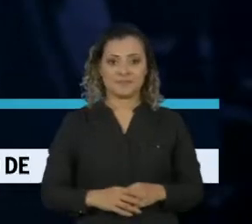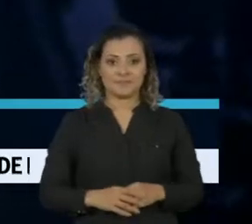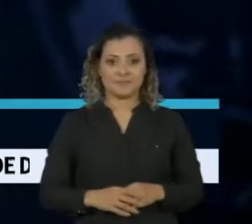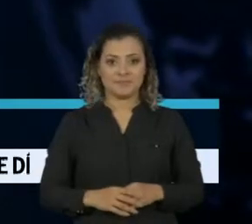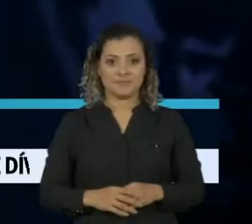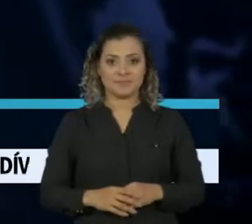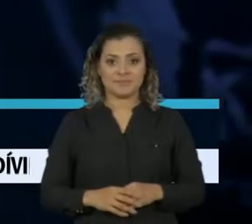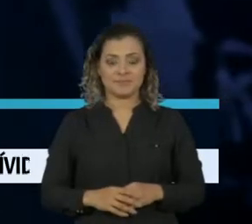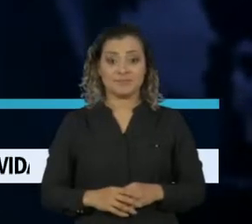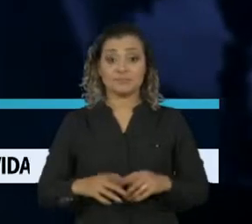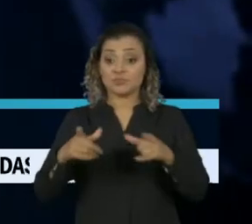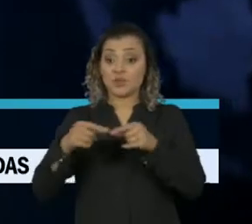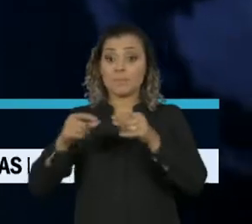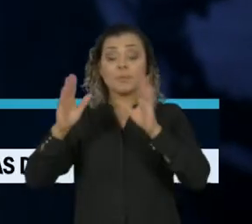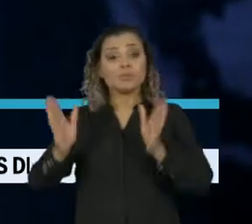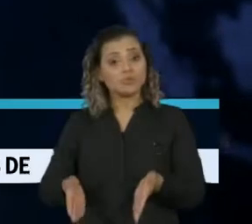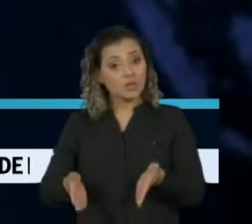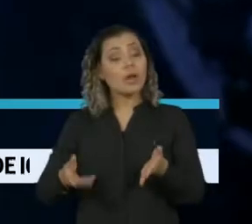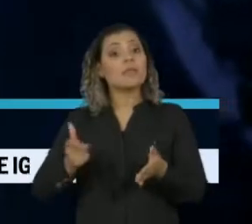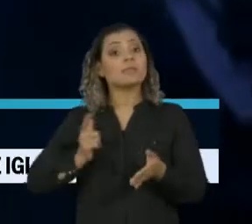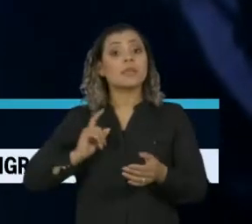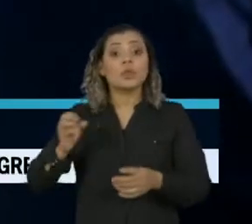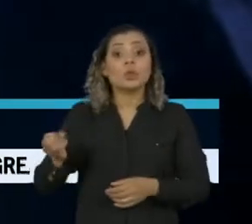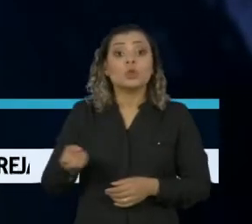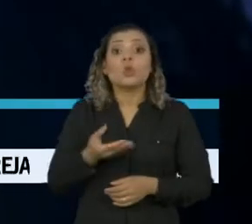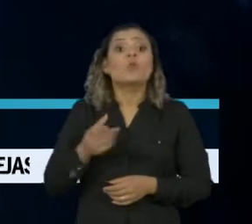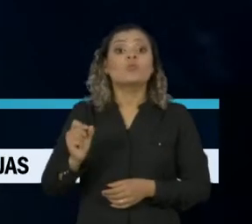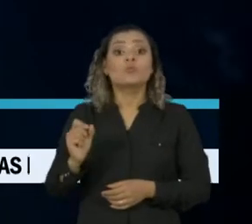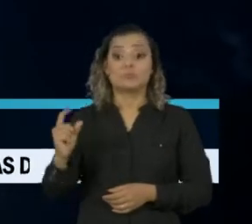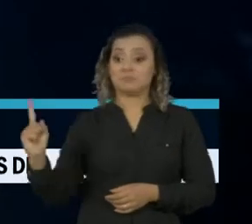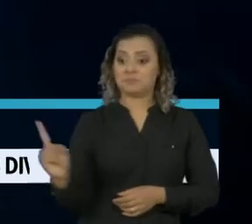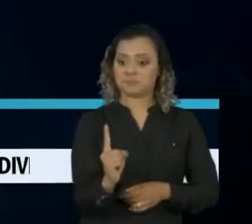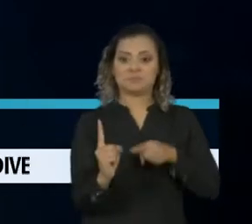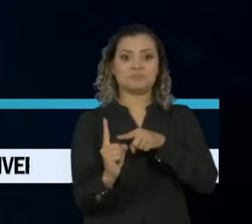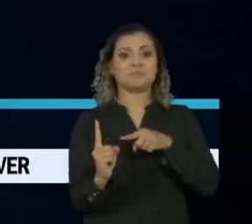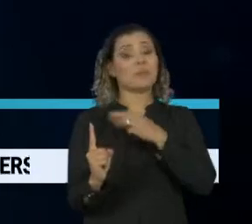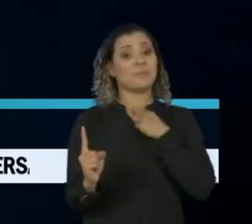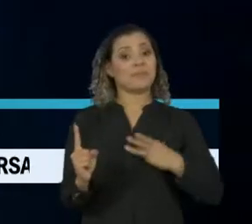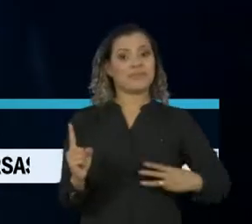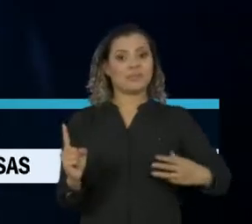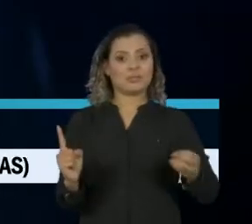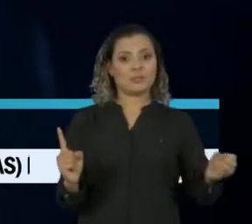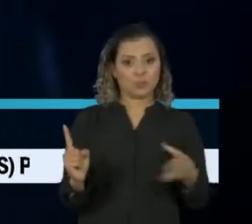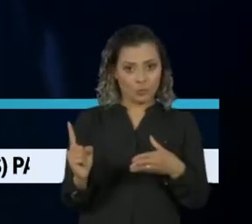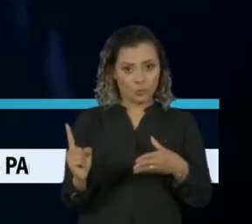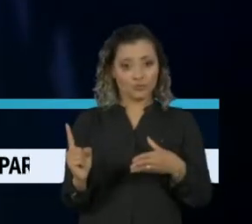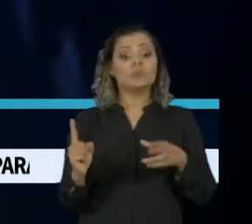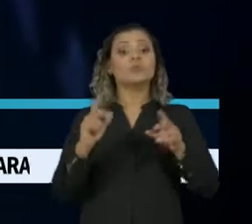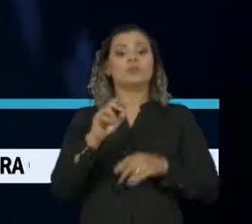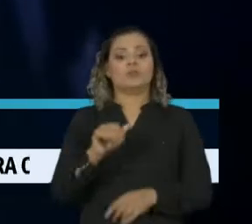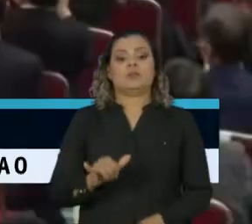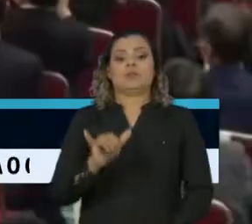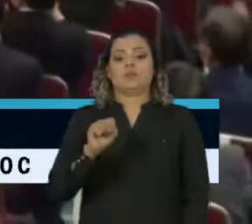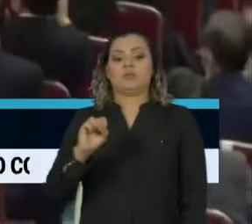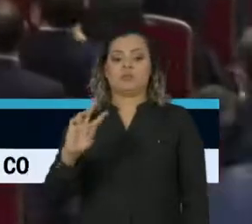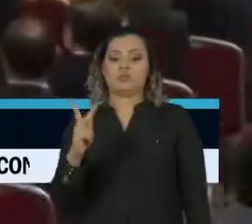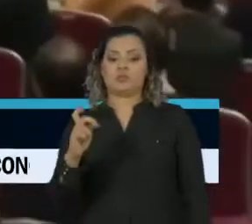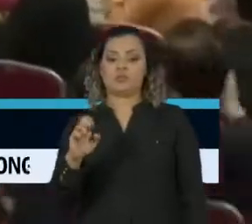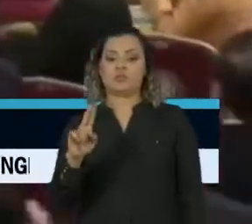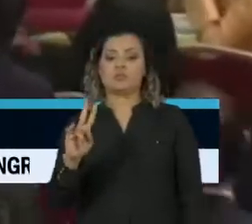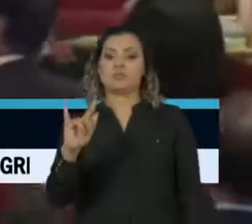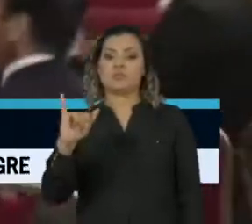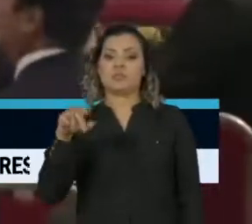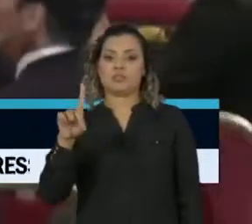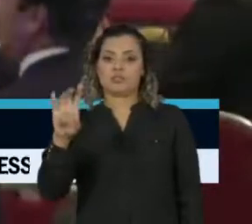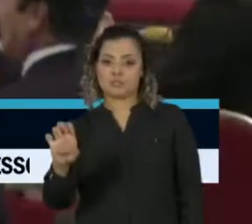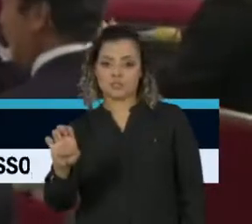e eu Japão já tem o provável novo primeiro-ministro é o porta-voz de shinzo abe que renunciou ao cargo